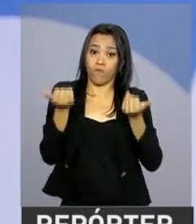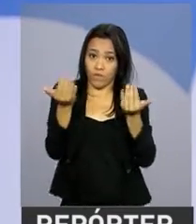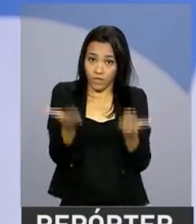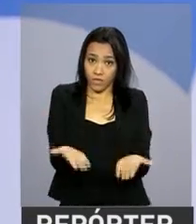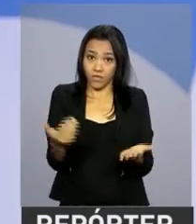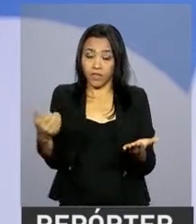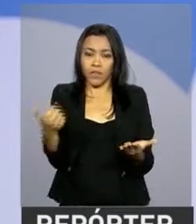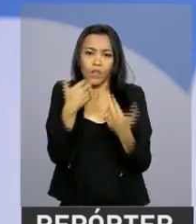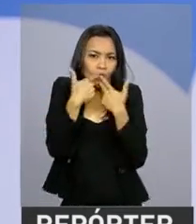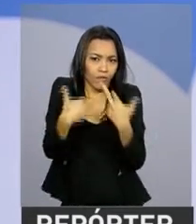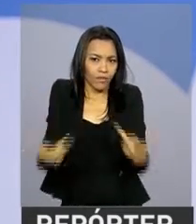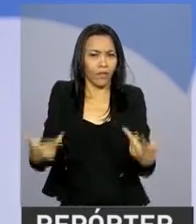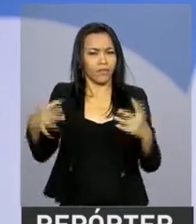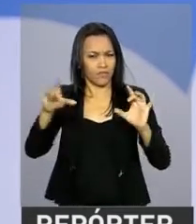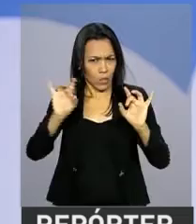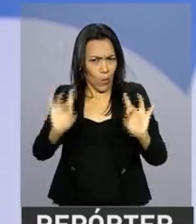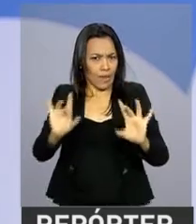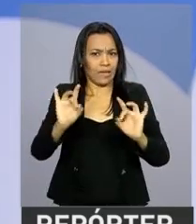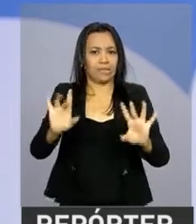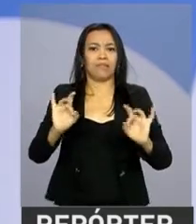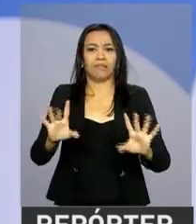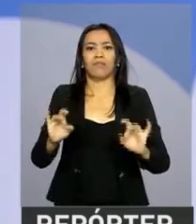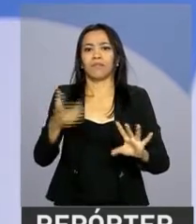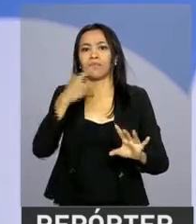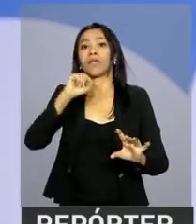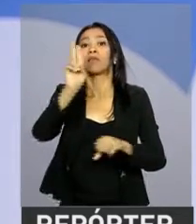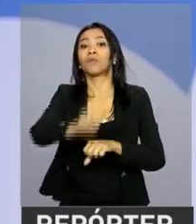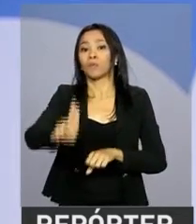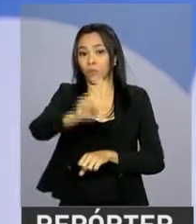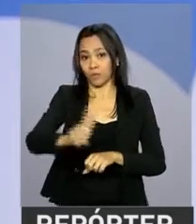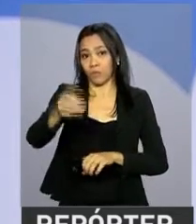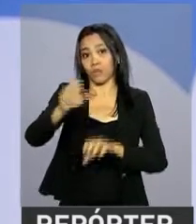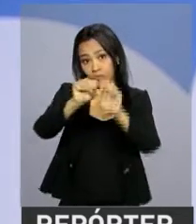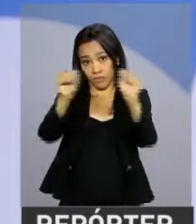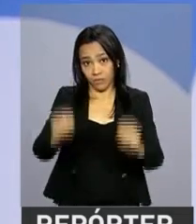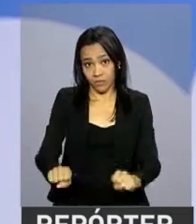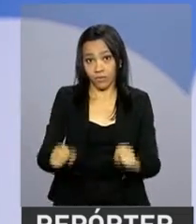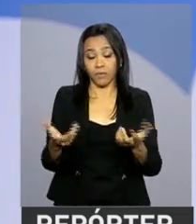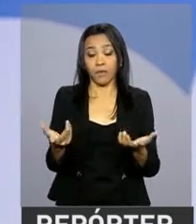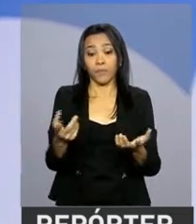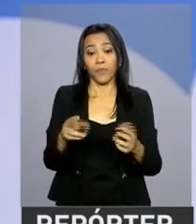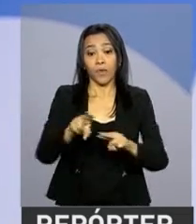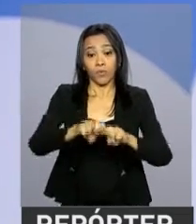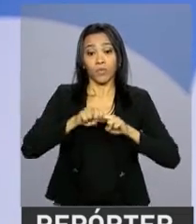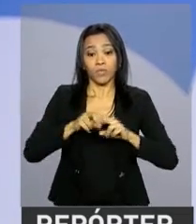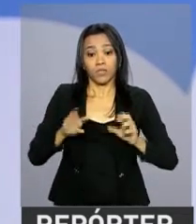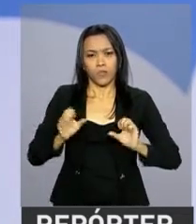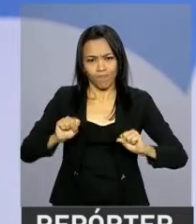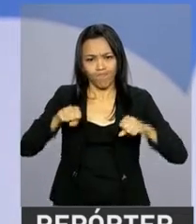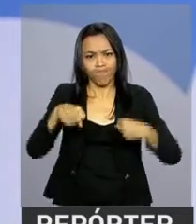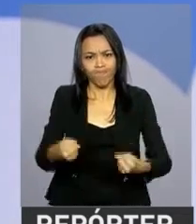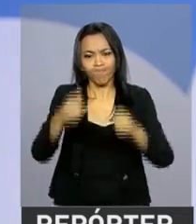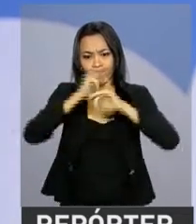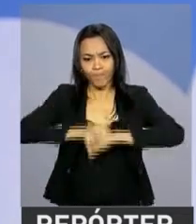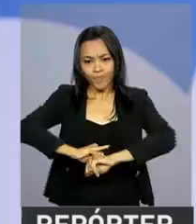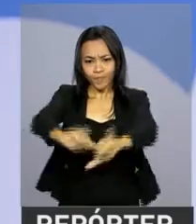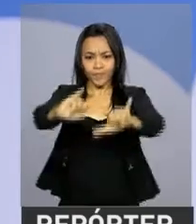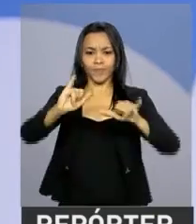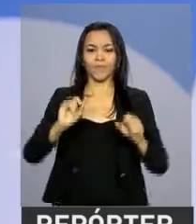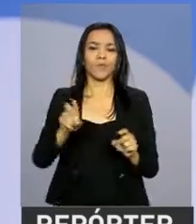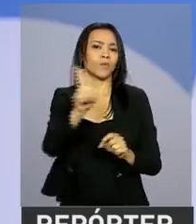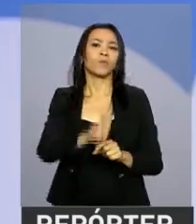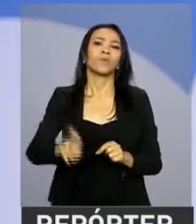e de qualidade para os cidadãos é por isso que reforço aqui o nosso apoio aos projetos de digitalização